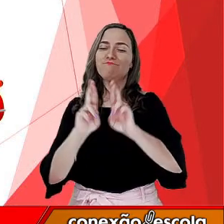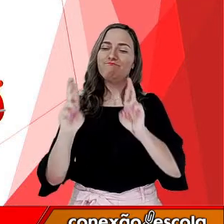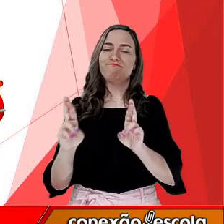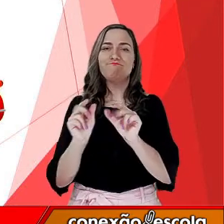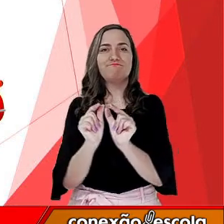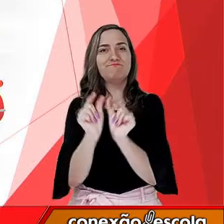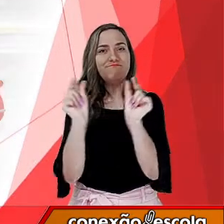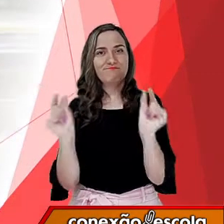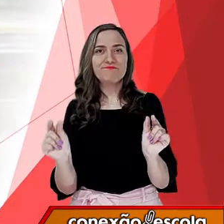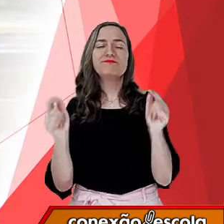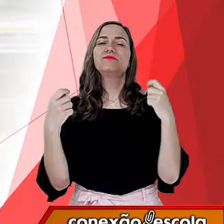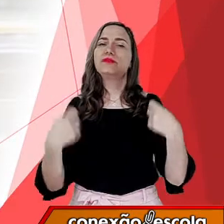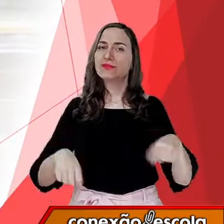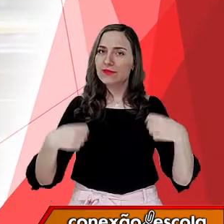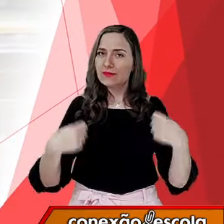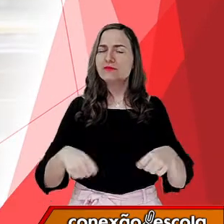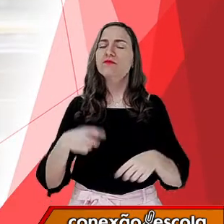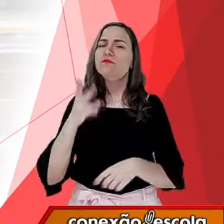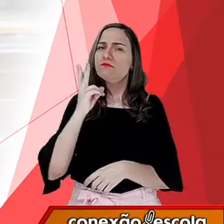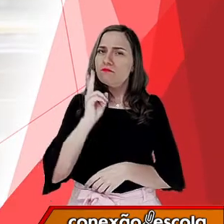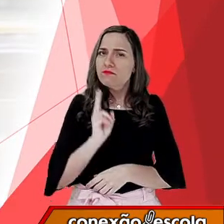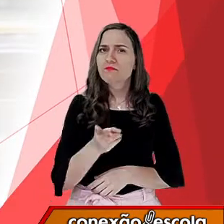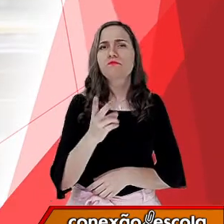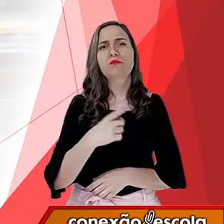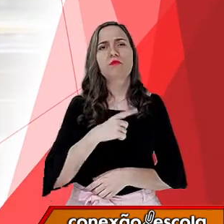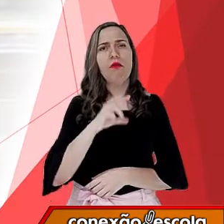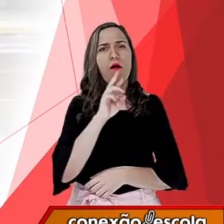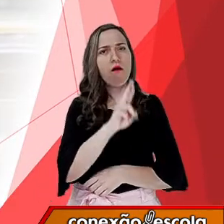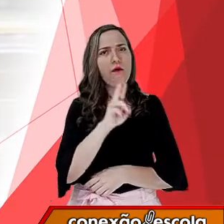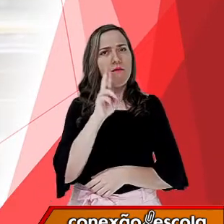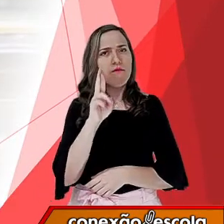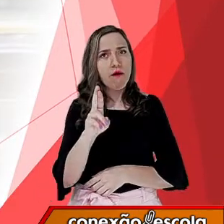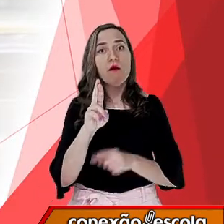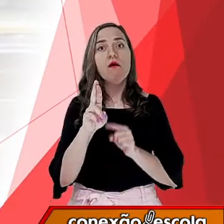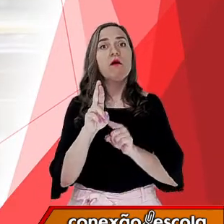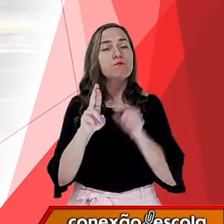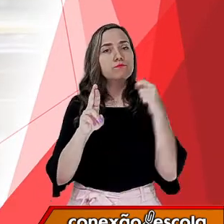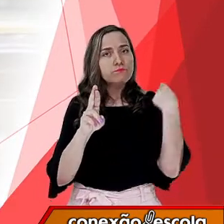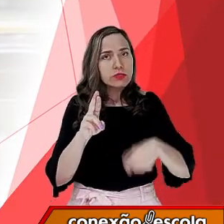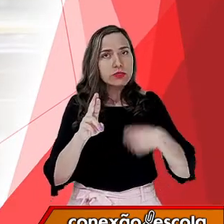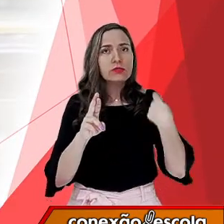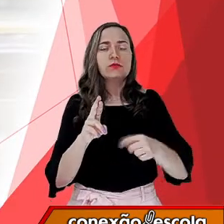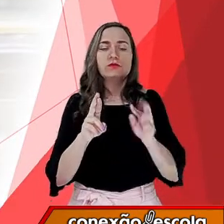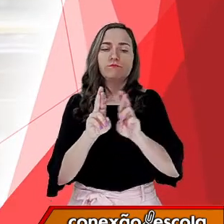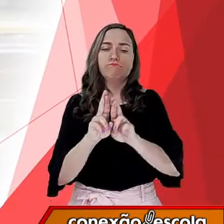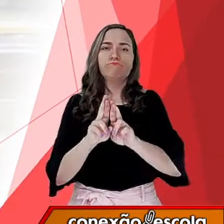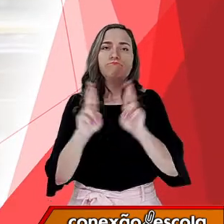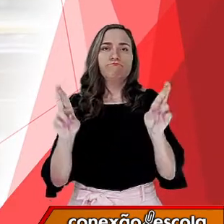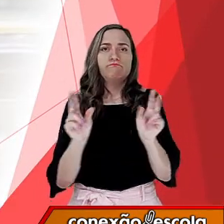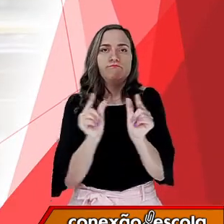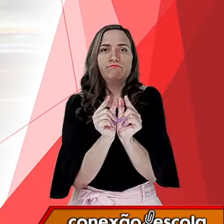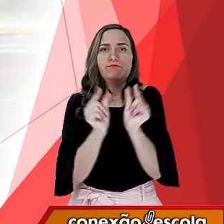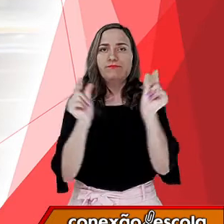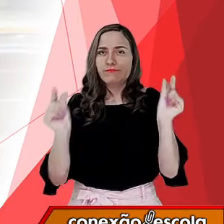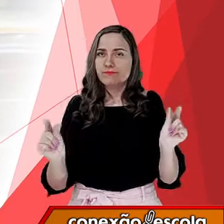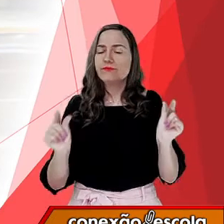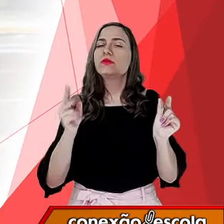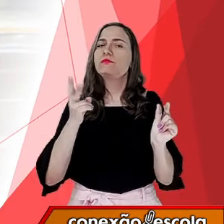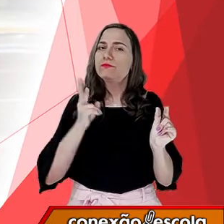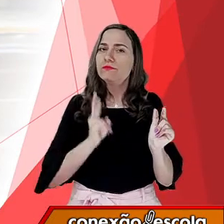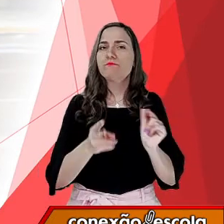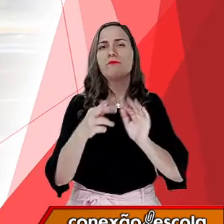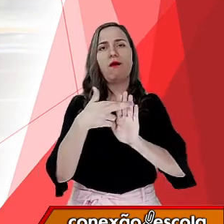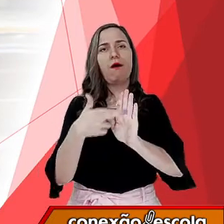Então, todas as vezes que o RR aparecer junto, na hora de separar as